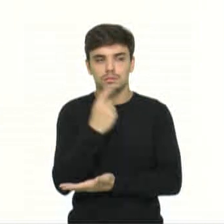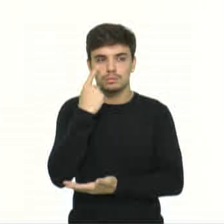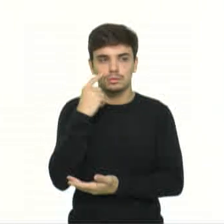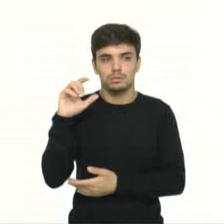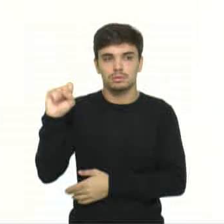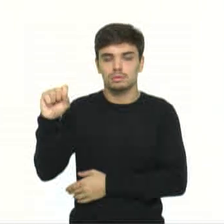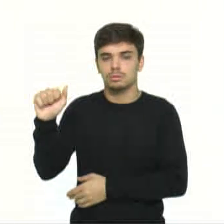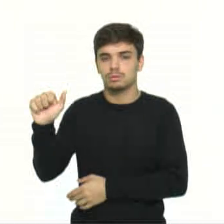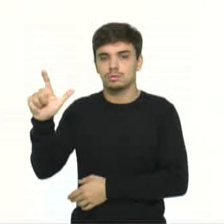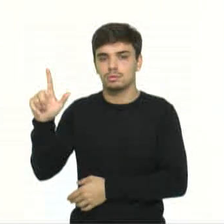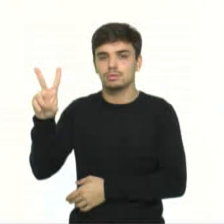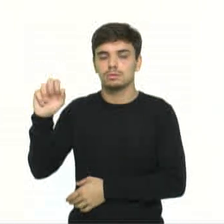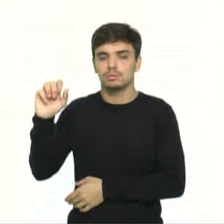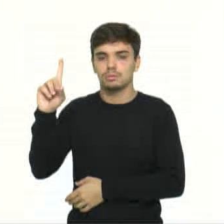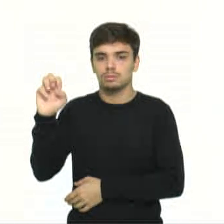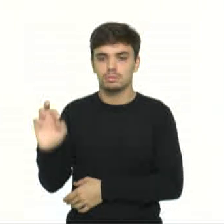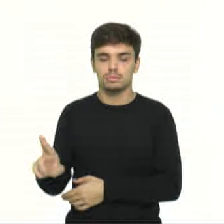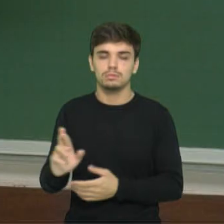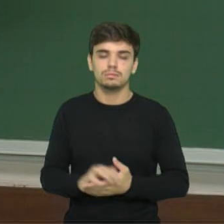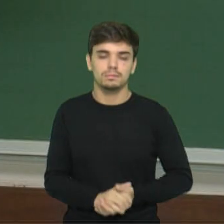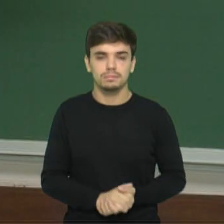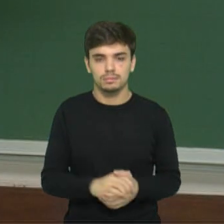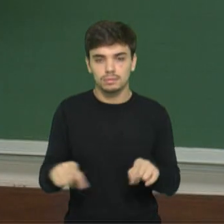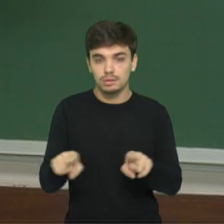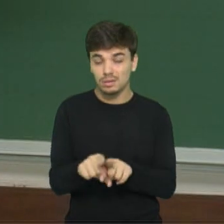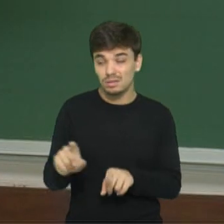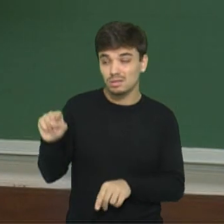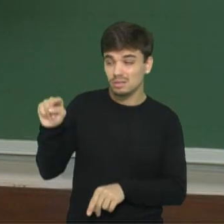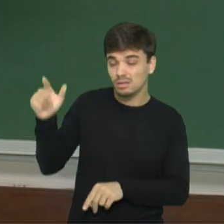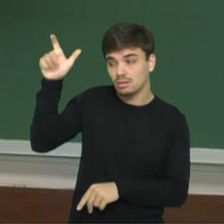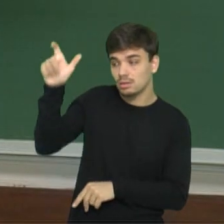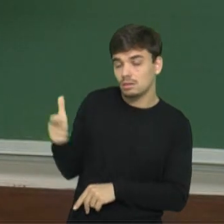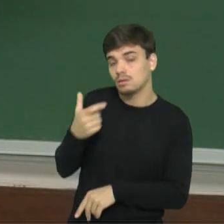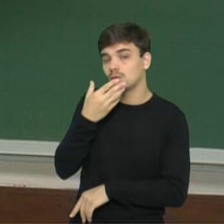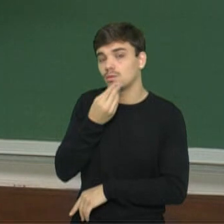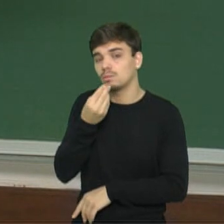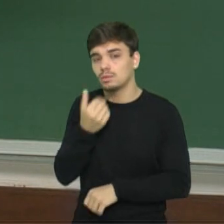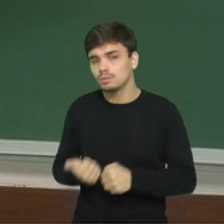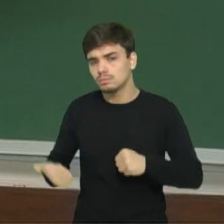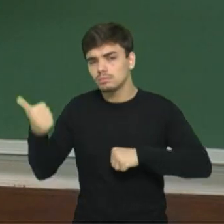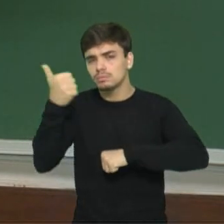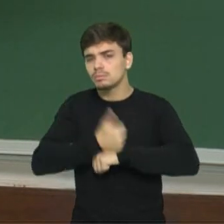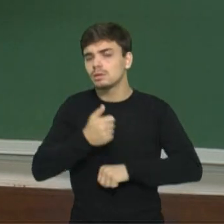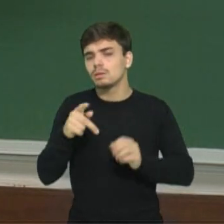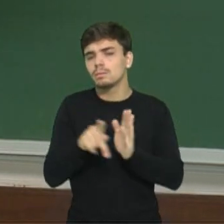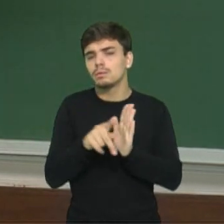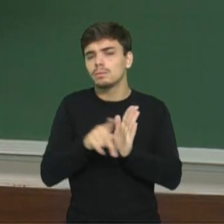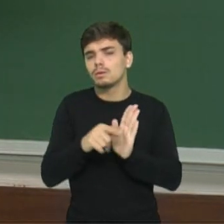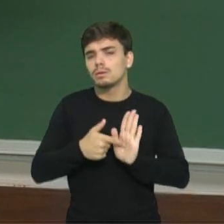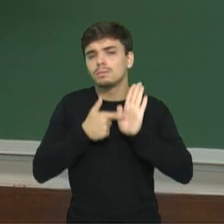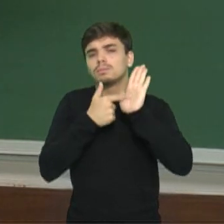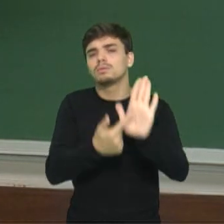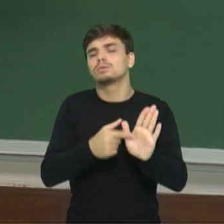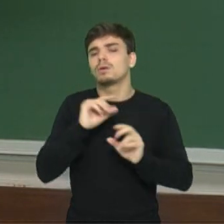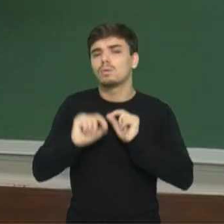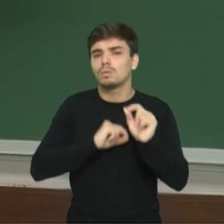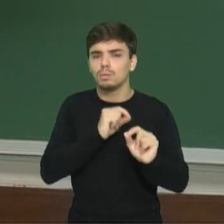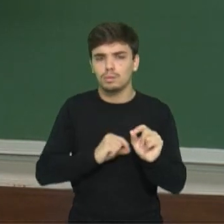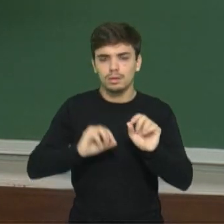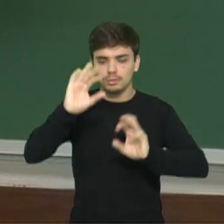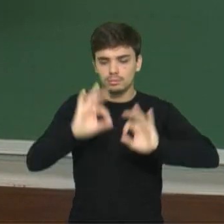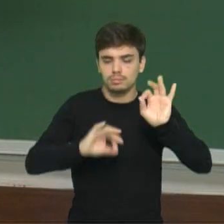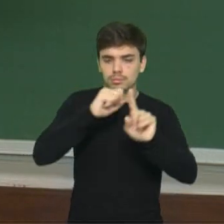na foto, né, representado para vocês. E o Salvador Allende, quando assume a presidência do Chile, ele vai propor reformas